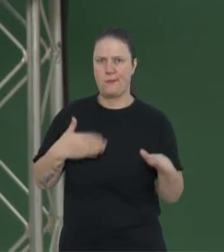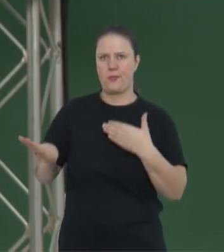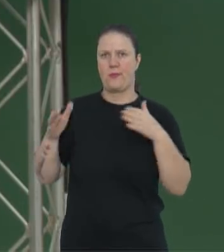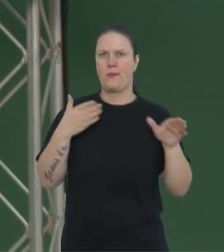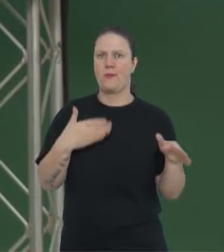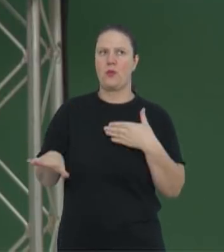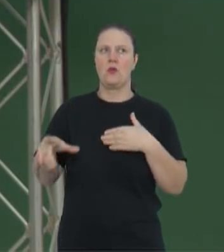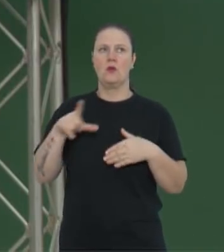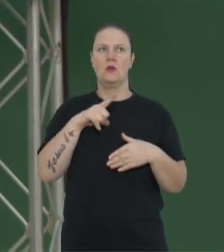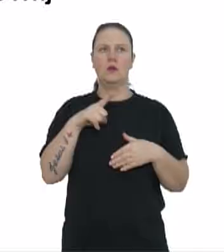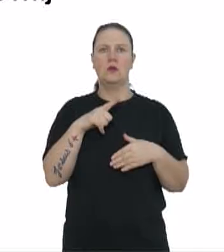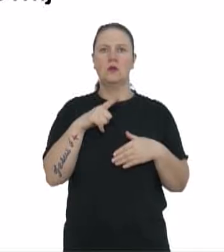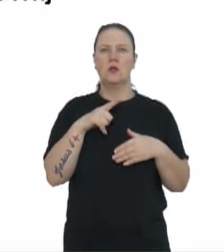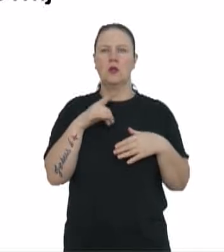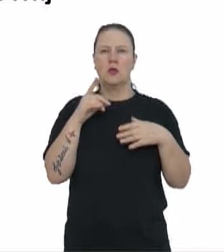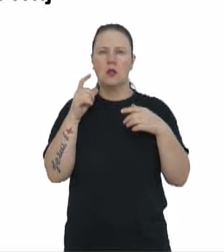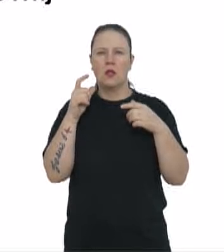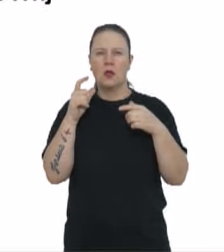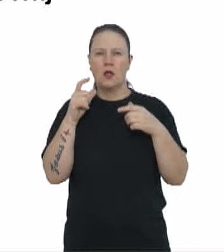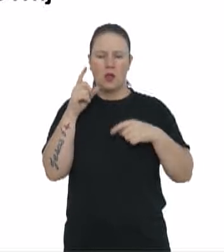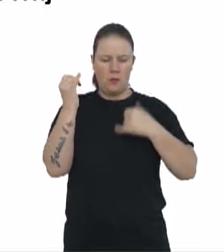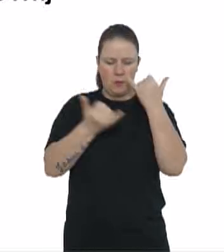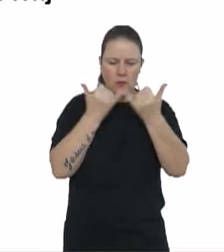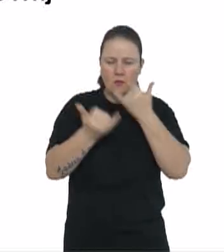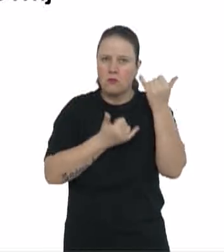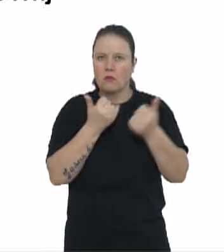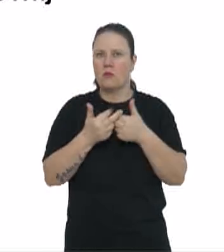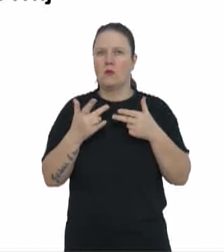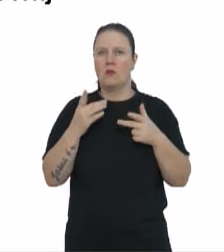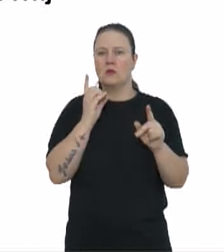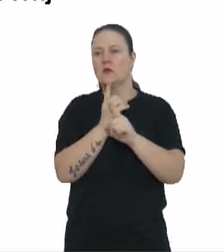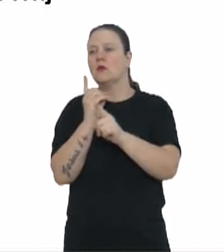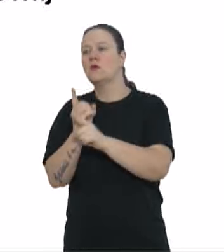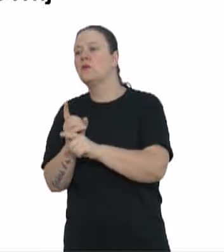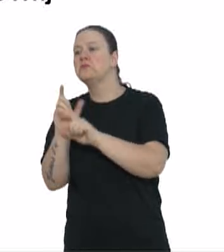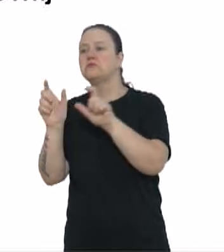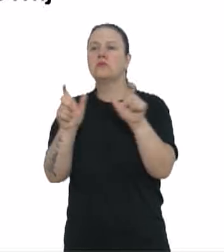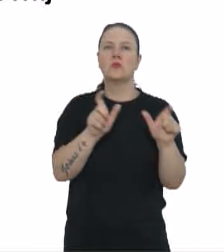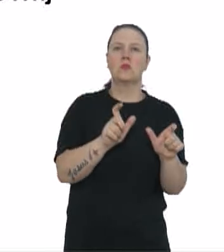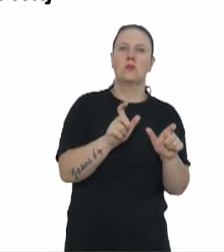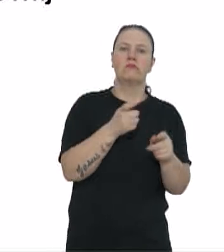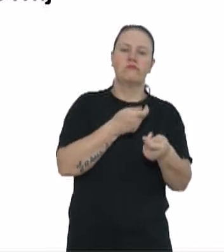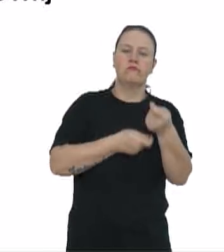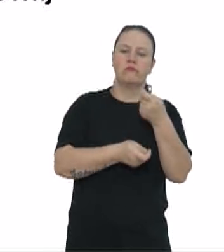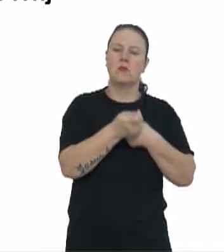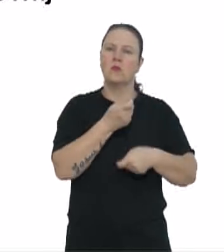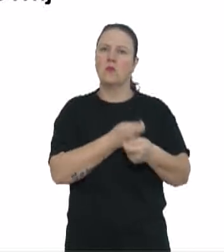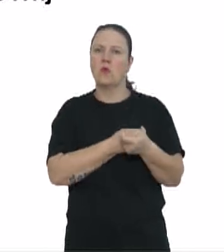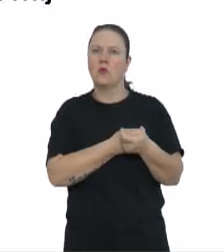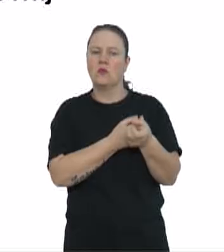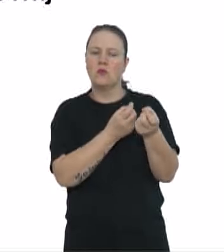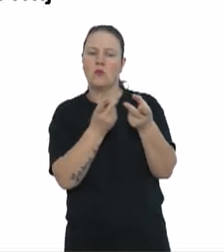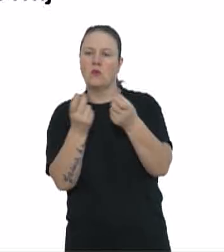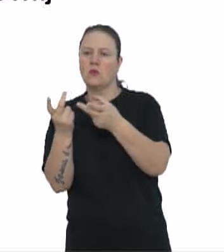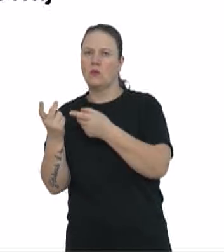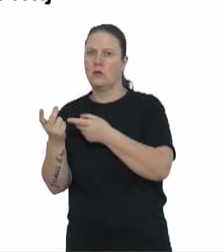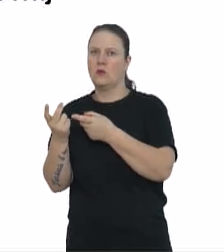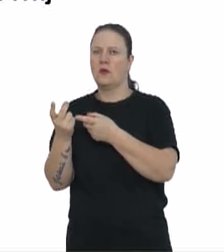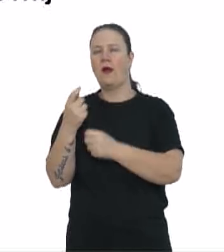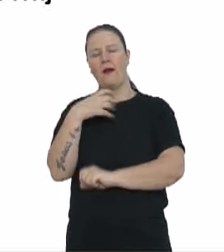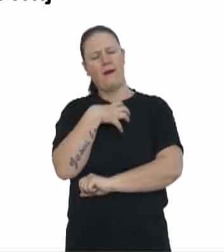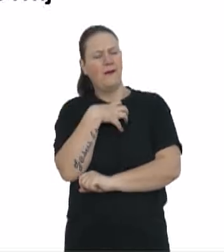esses bonequinhos, esses bibelôs que a gente chama, que eles são encontrados em vários lugares para comércio, que as pessoas vão criando assim um fetiche